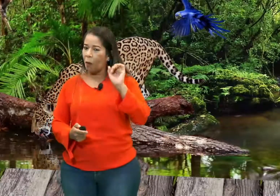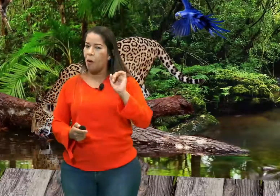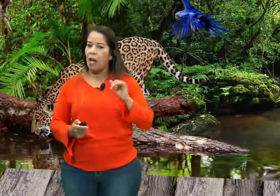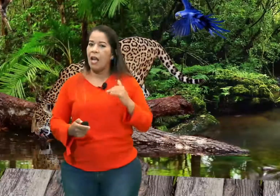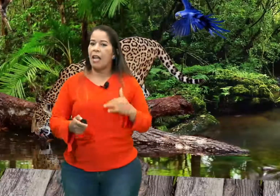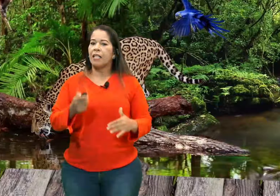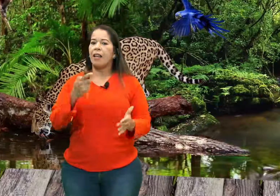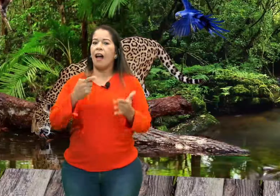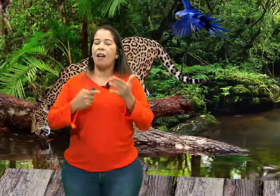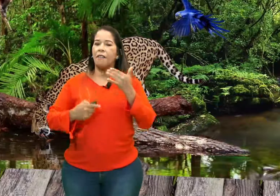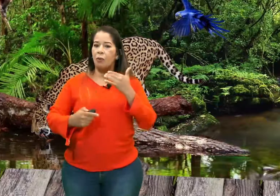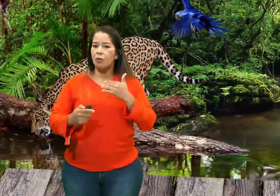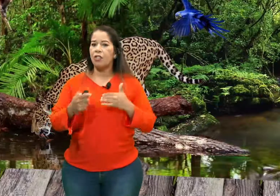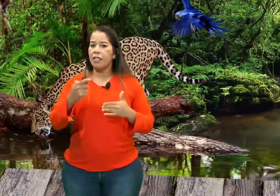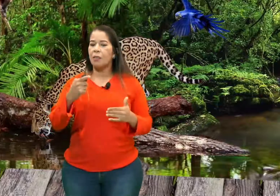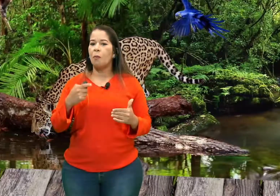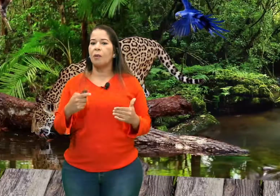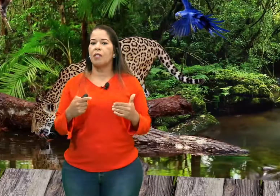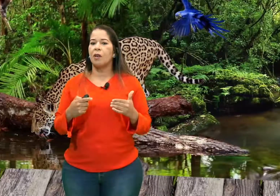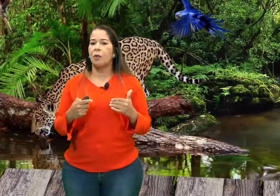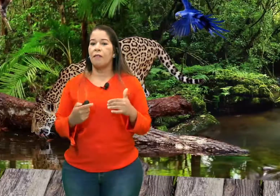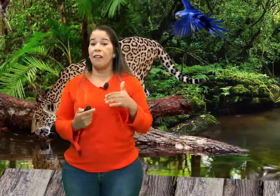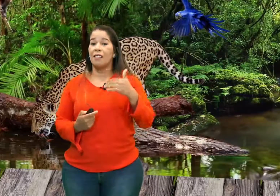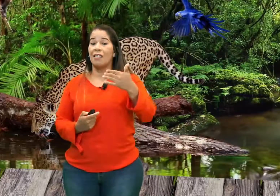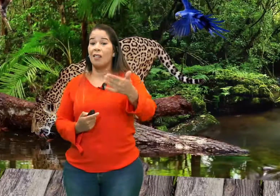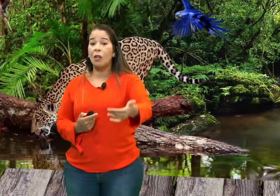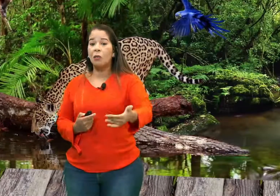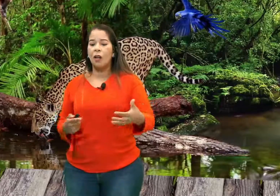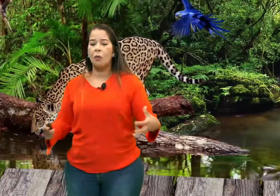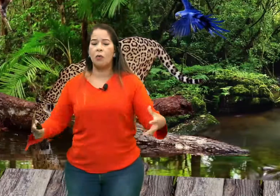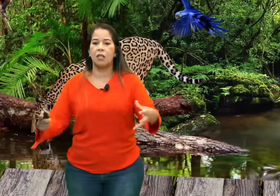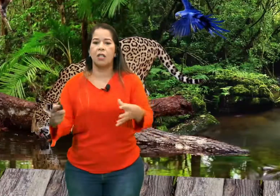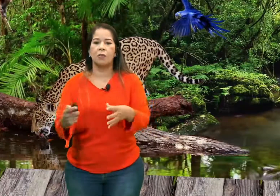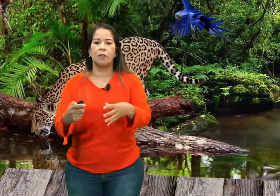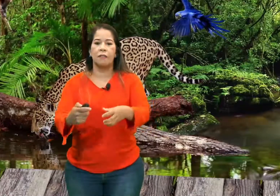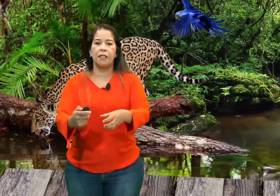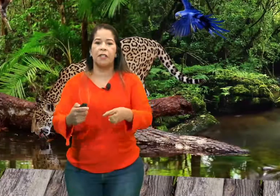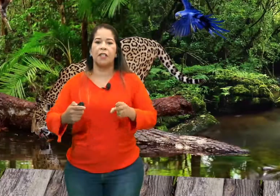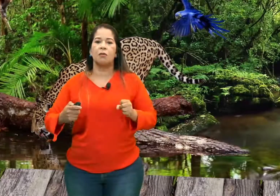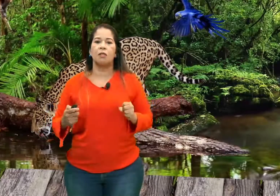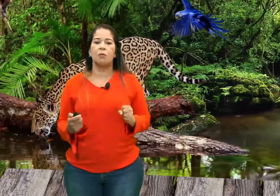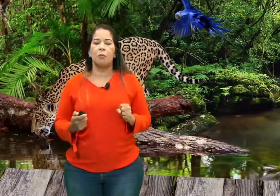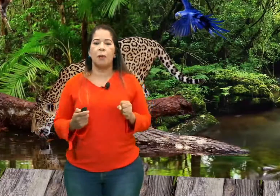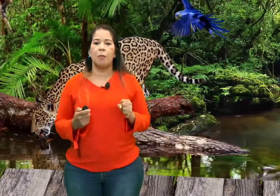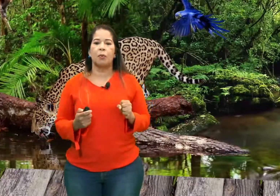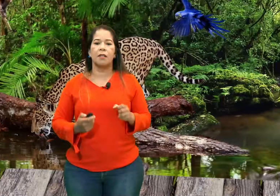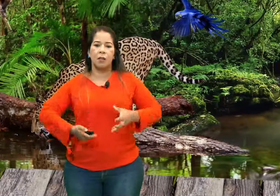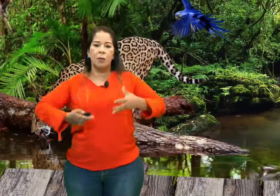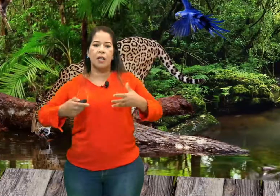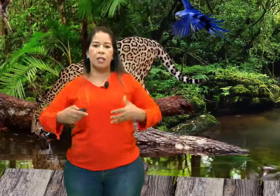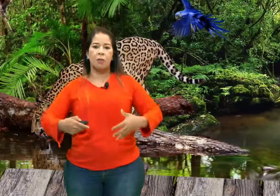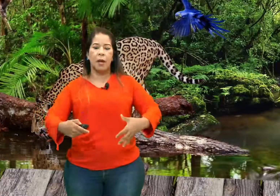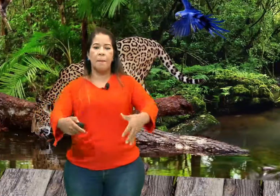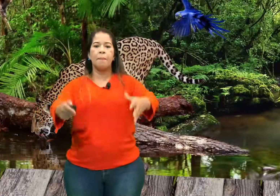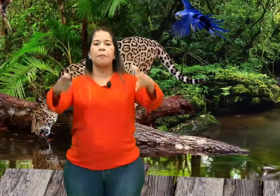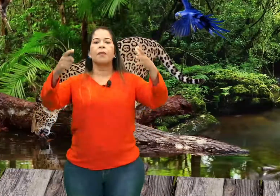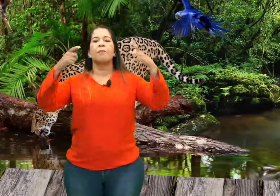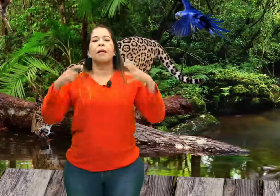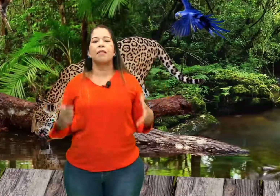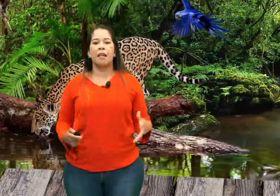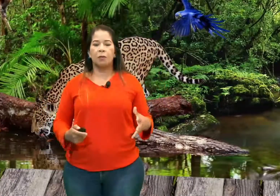mas te acalma. Darwin, hoje a gente tem essa compreensão, que vem a seleção natural, seleciona, fixa aquilo ali na população e aquilo